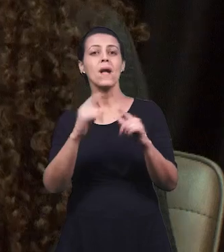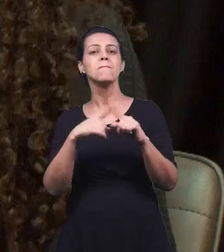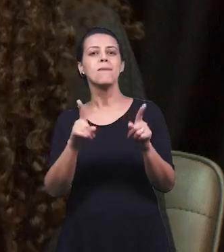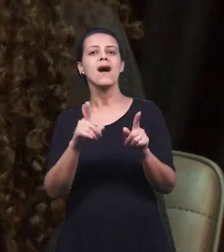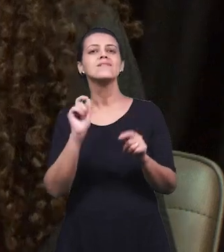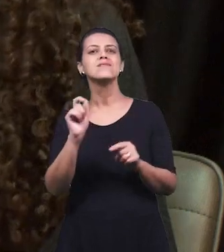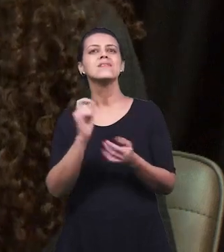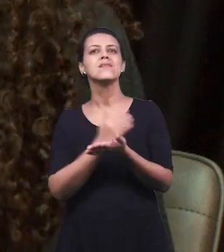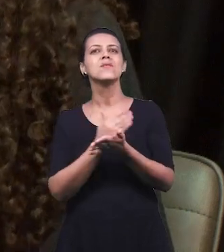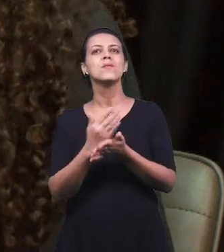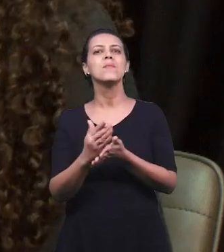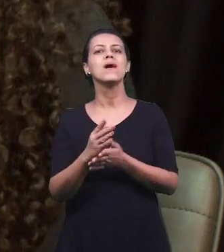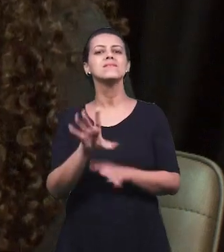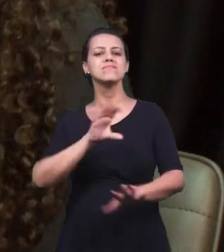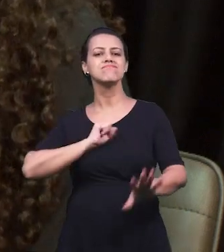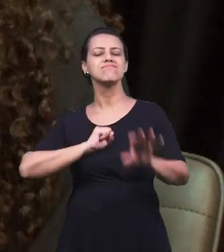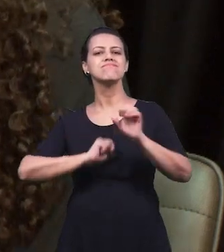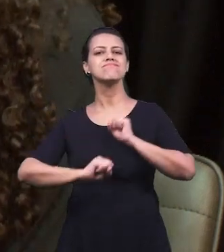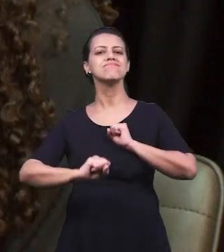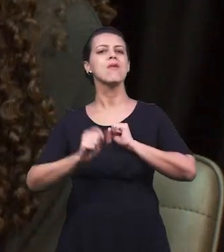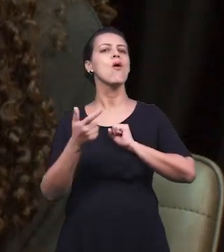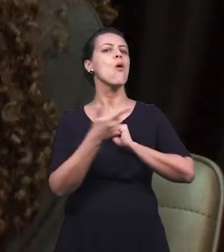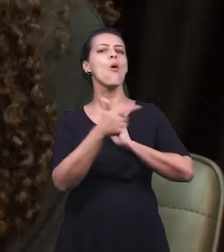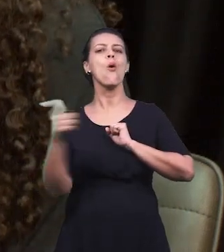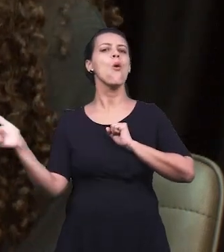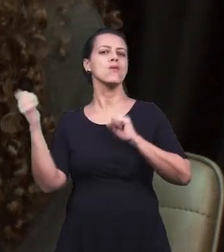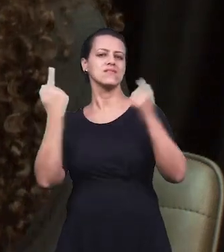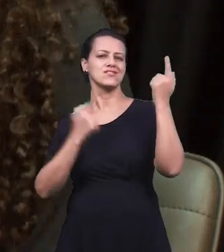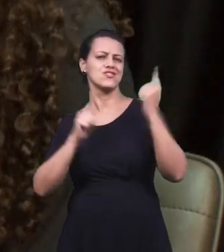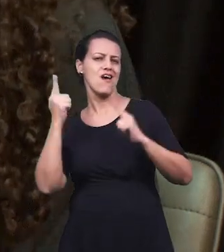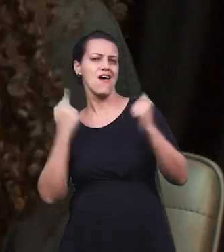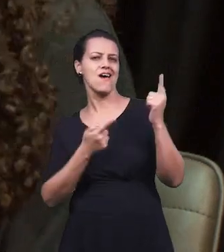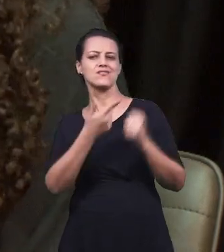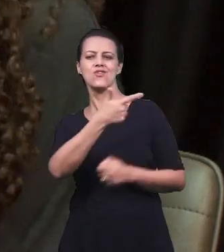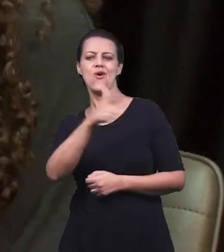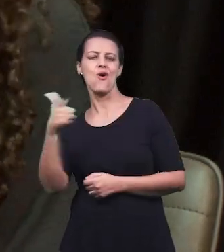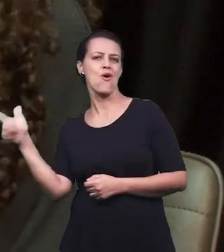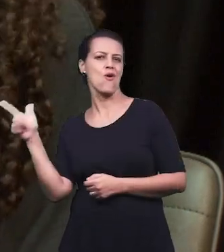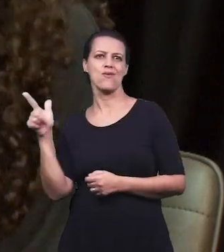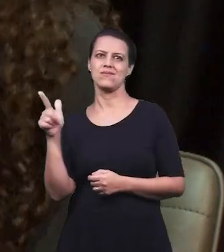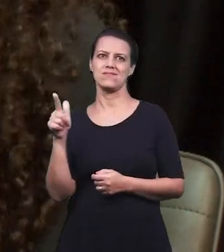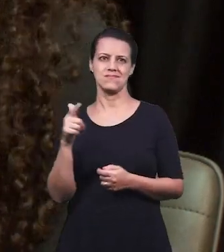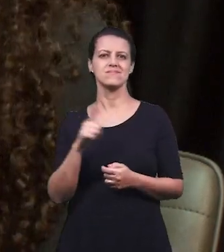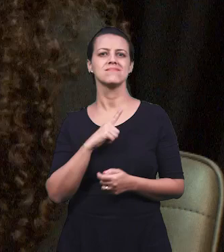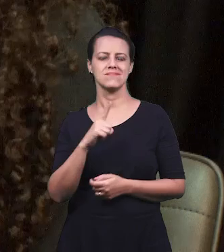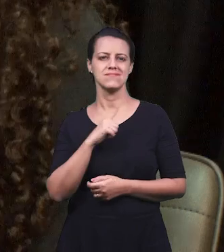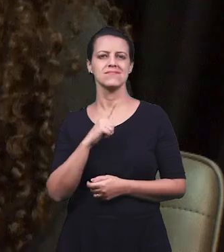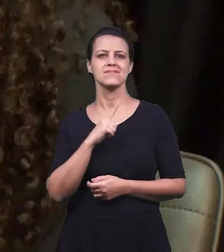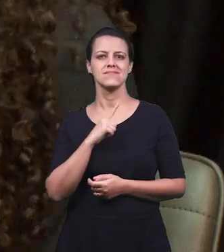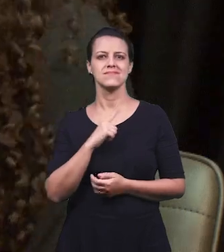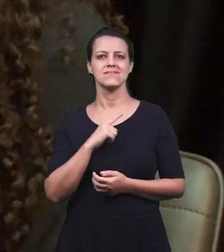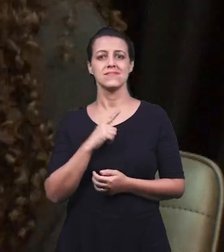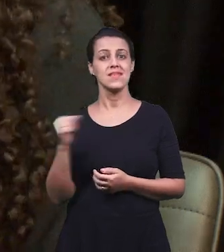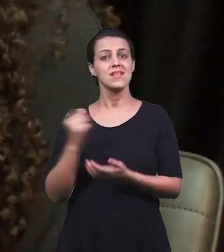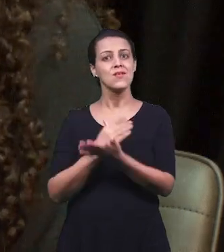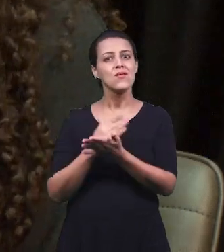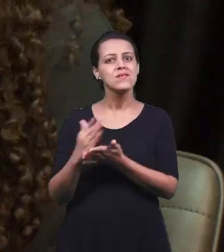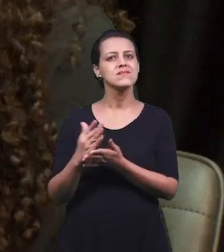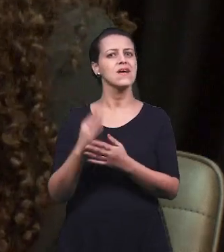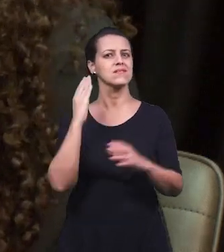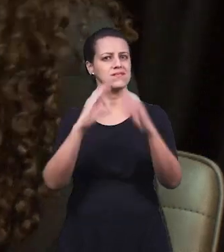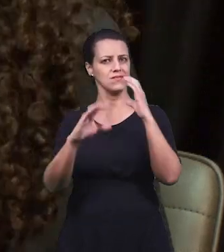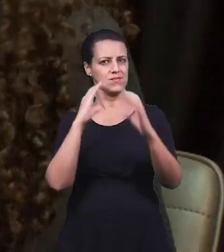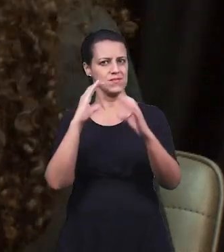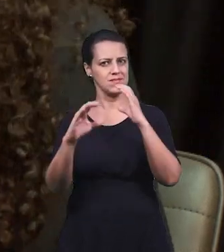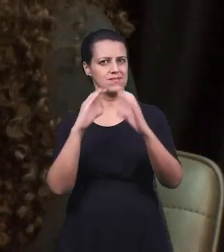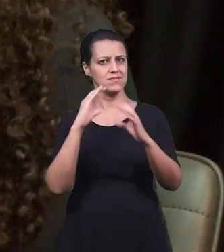vão começar a adquirir outras habilidades, né? Outros sentidos vão ficar mais aguçados nele, e eles vão conseguir sim se